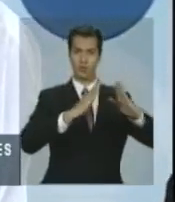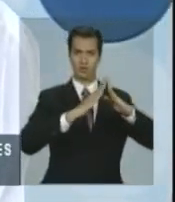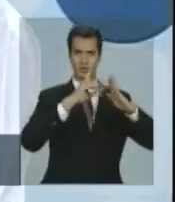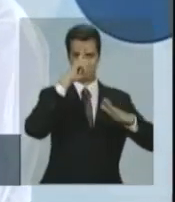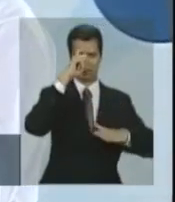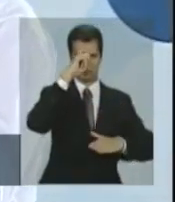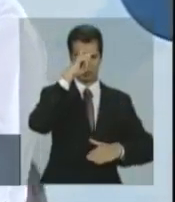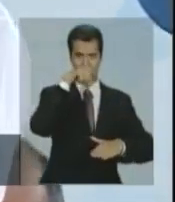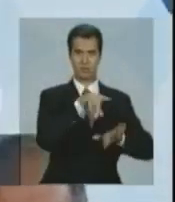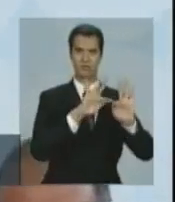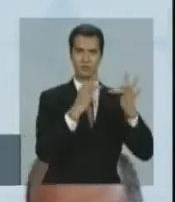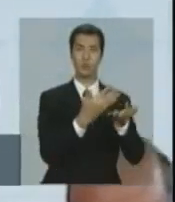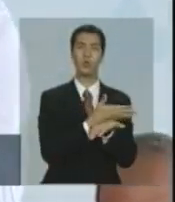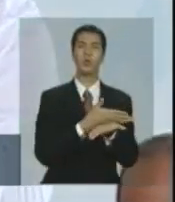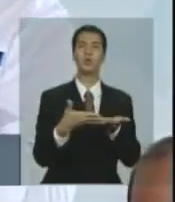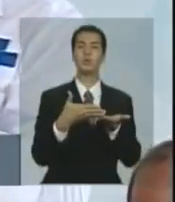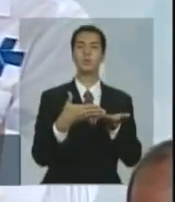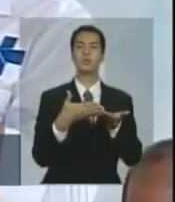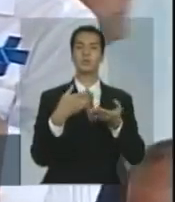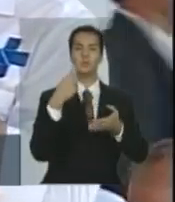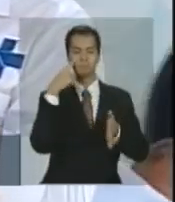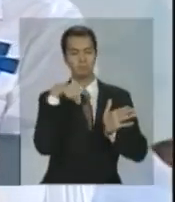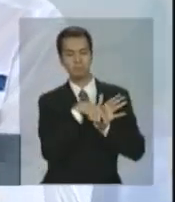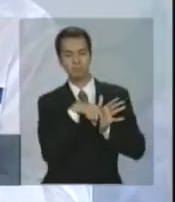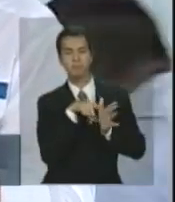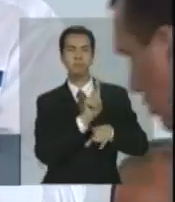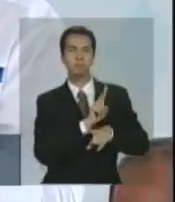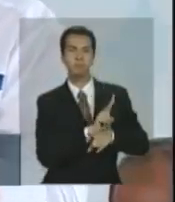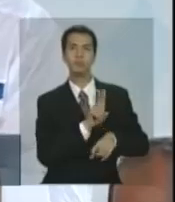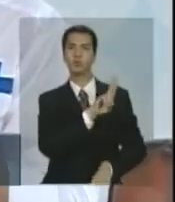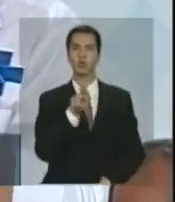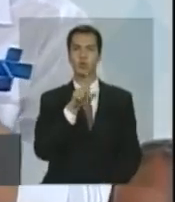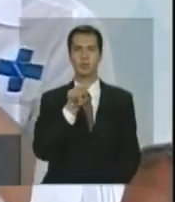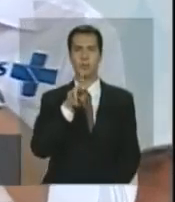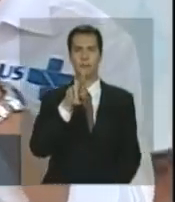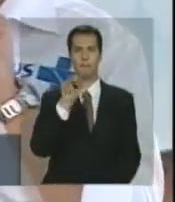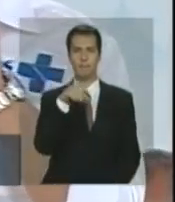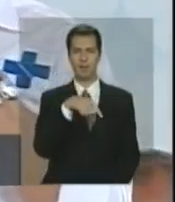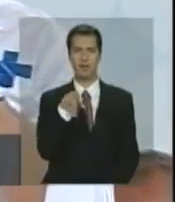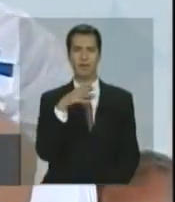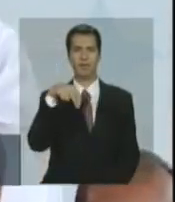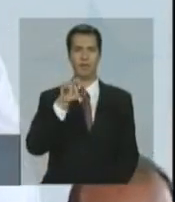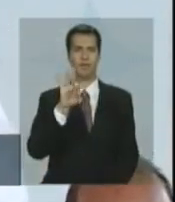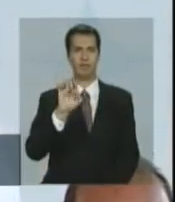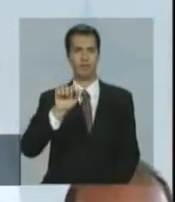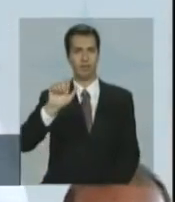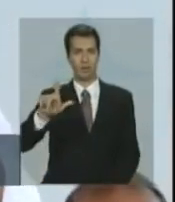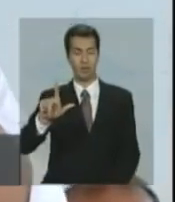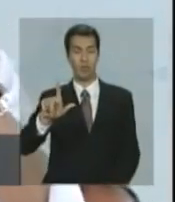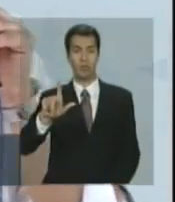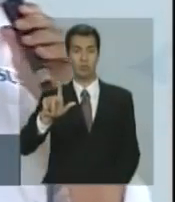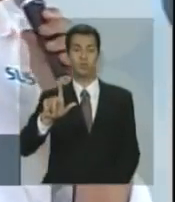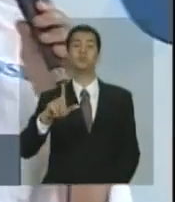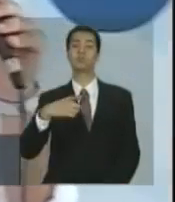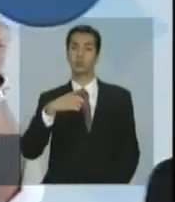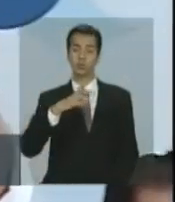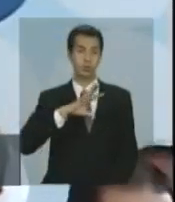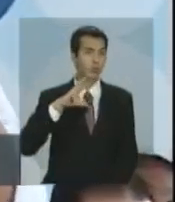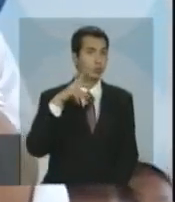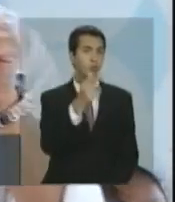pré-natal. E esse pré-natal é registrado também num sistema que o Ministério acompanha.